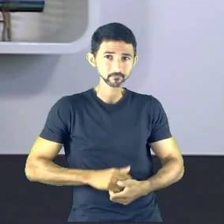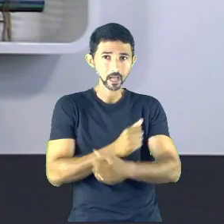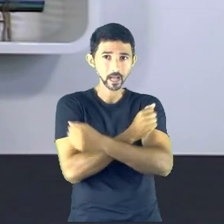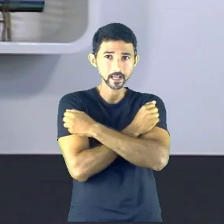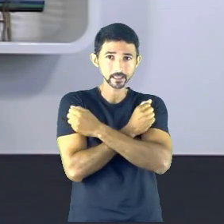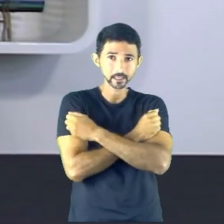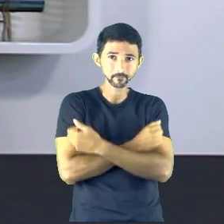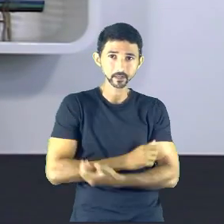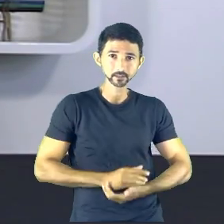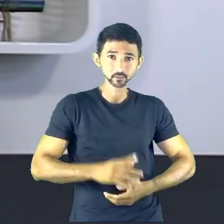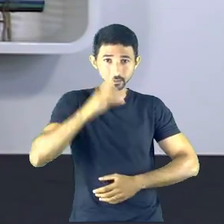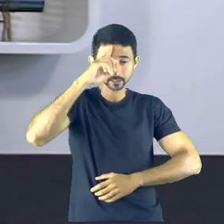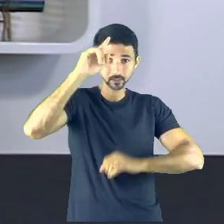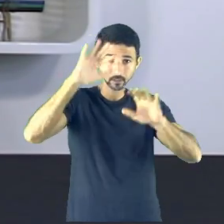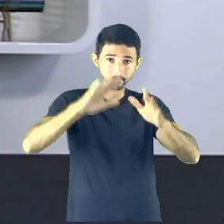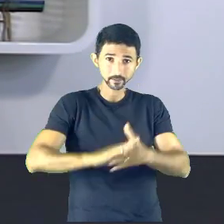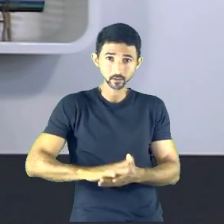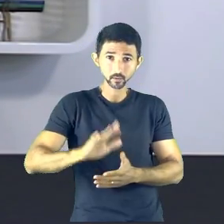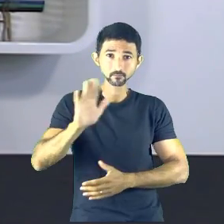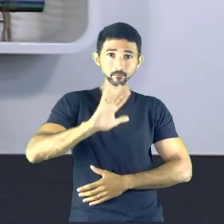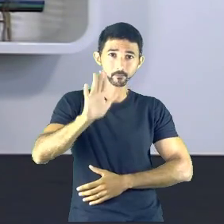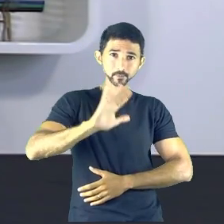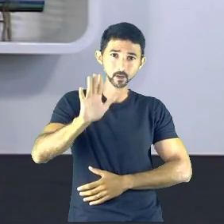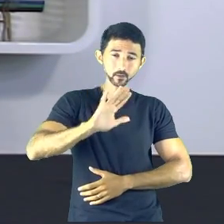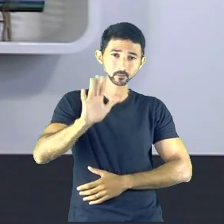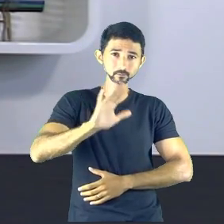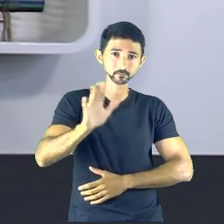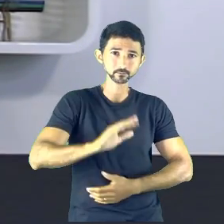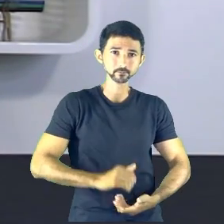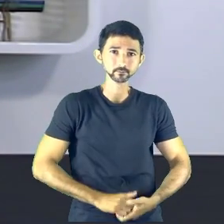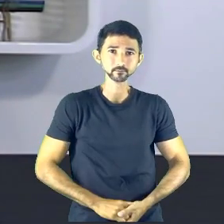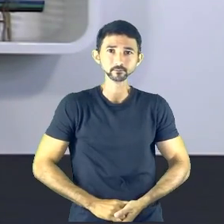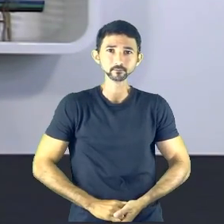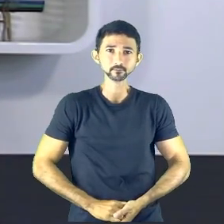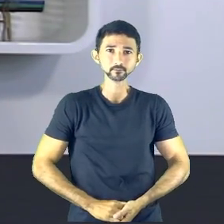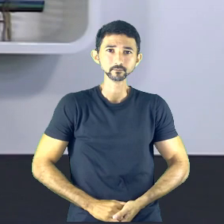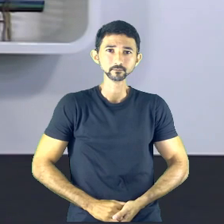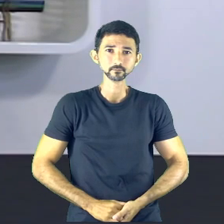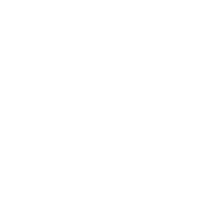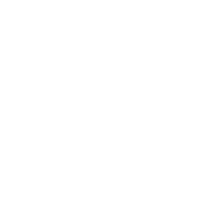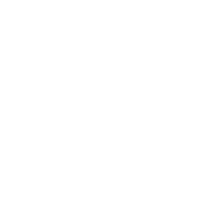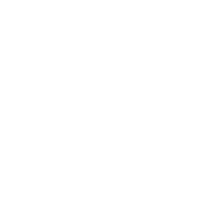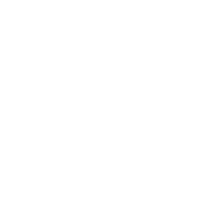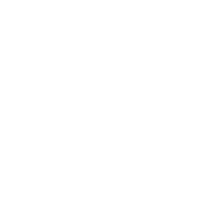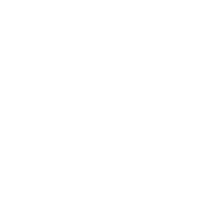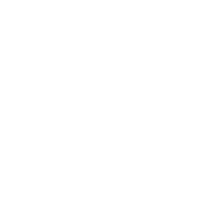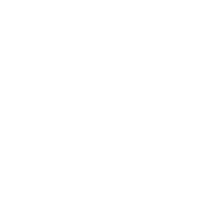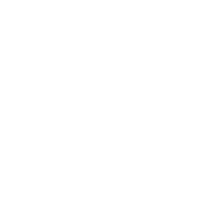aula, tá bom? Um grande abraço, fiquem com Deus e até nosso próximo encontro. Tchau, tchau!